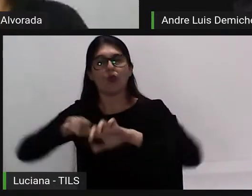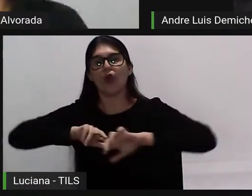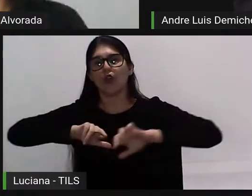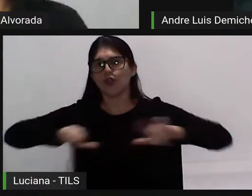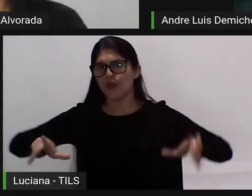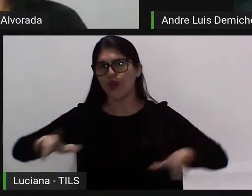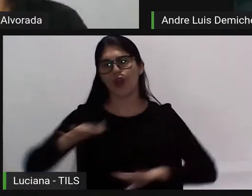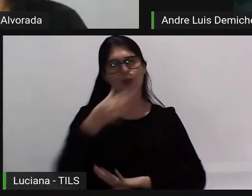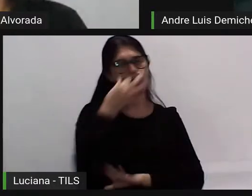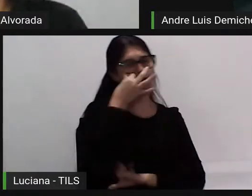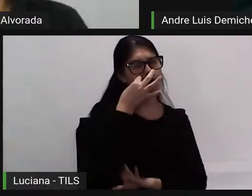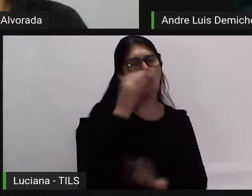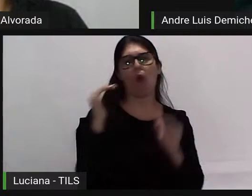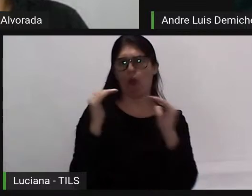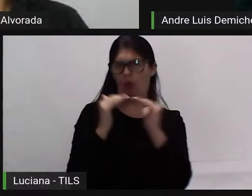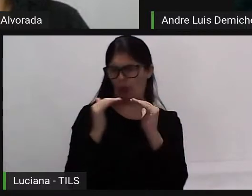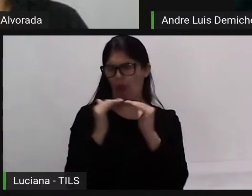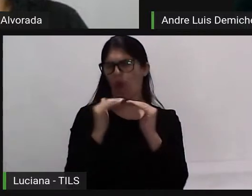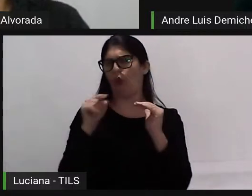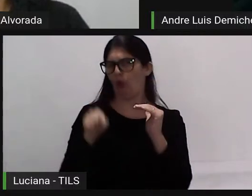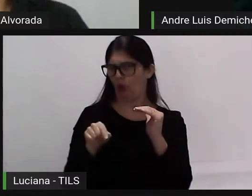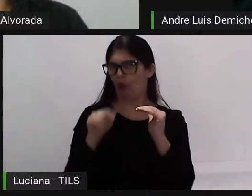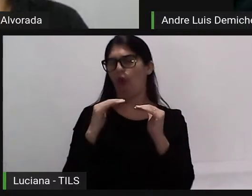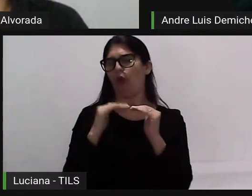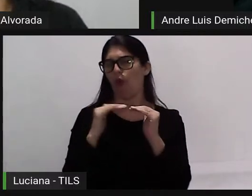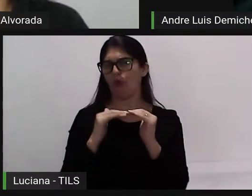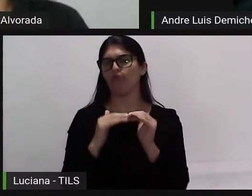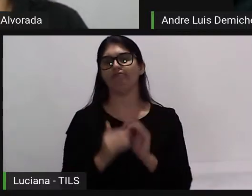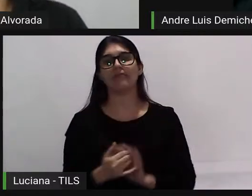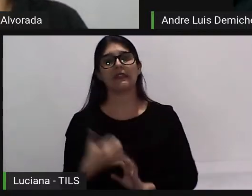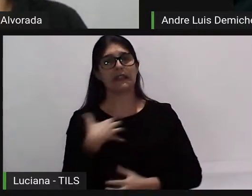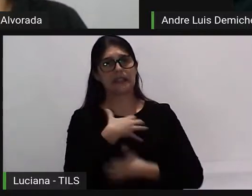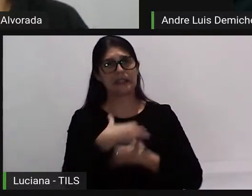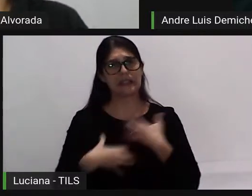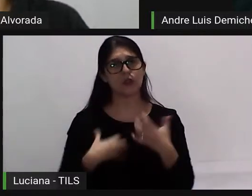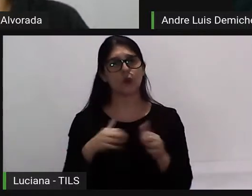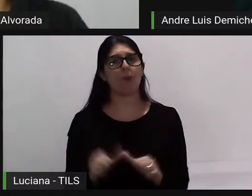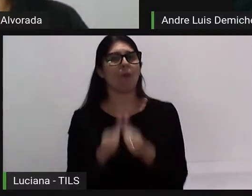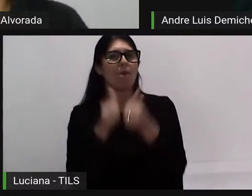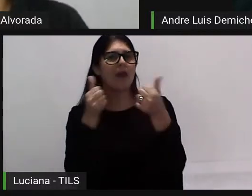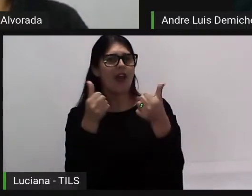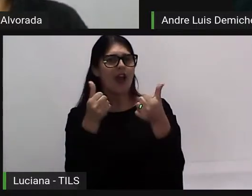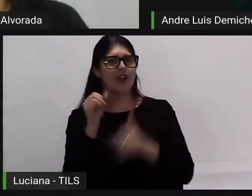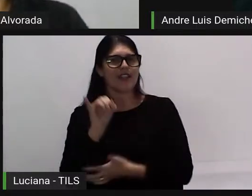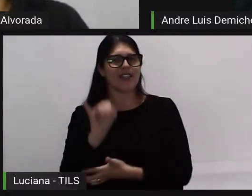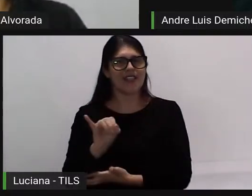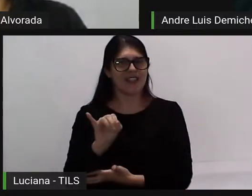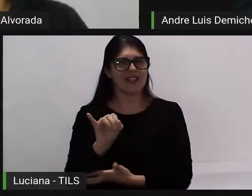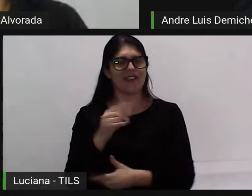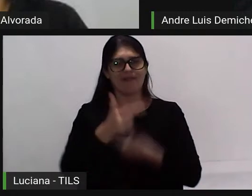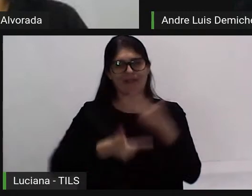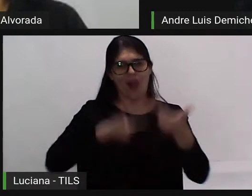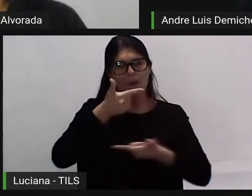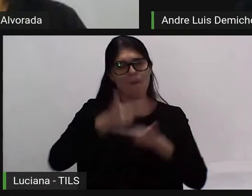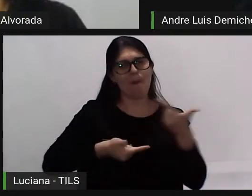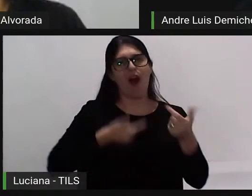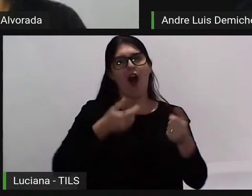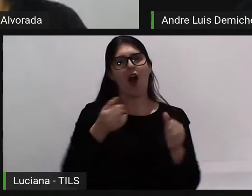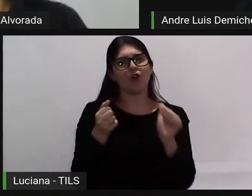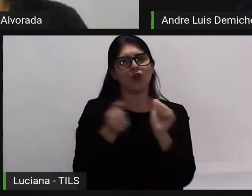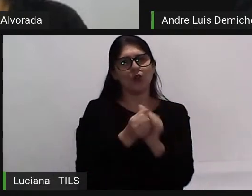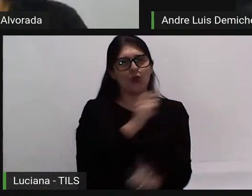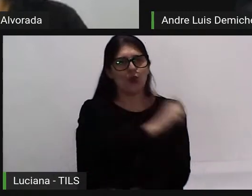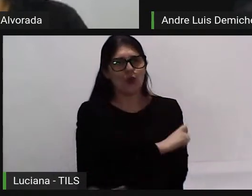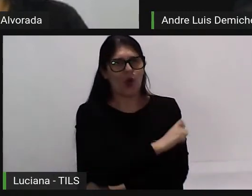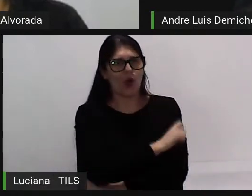concordo. Também me sinto mais confortável trabalhar com os estudantes no